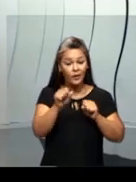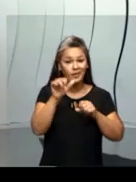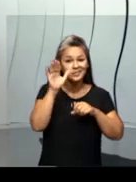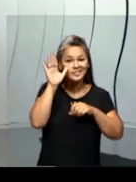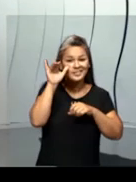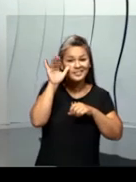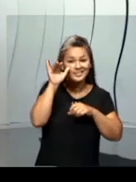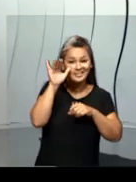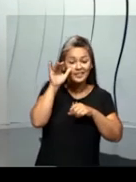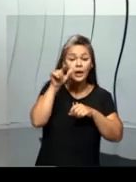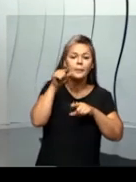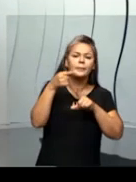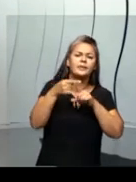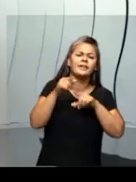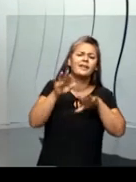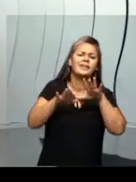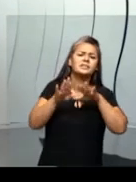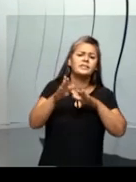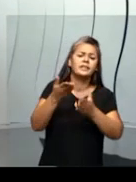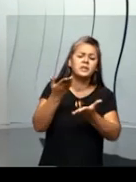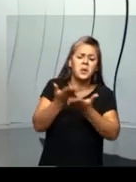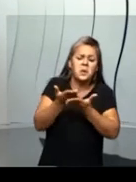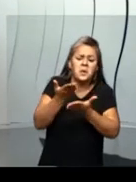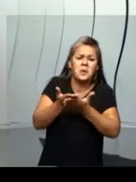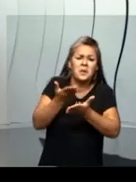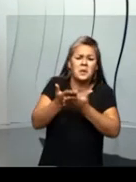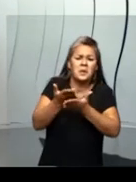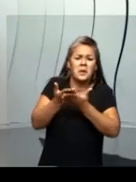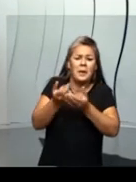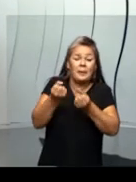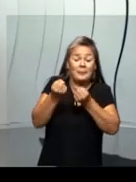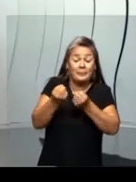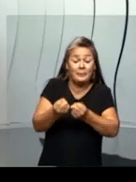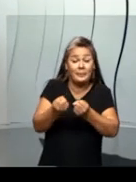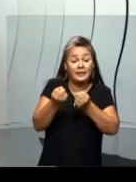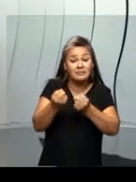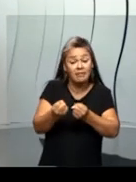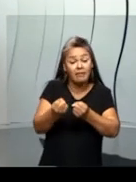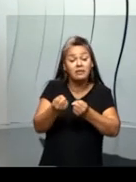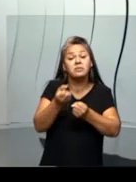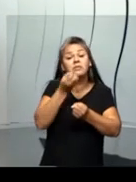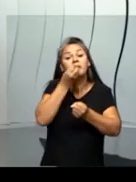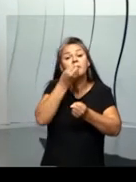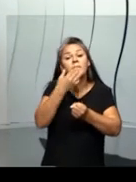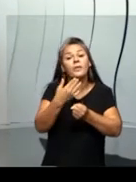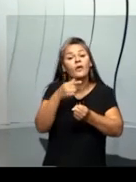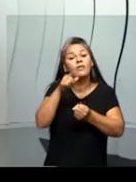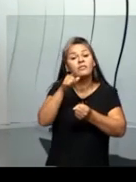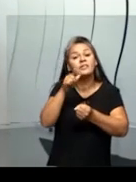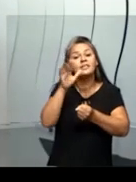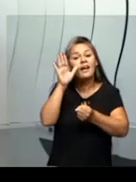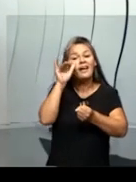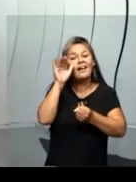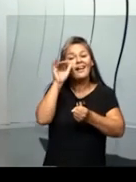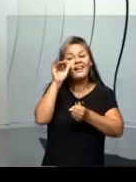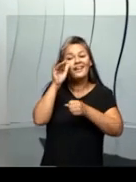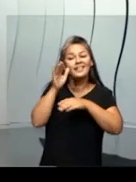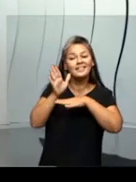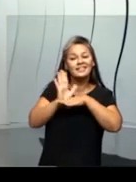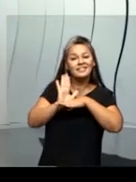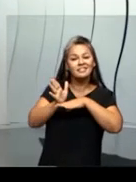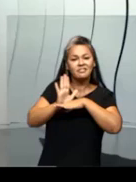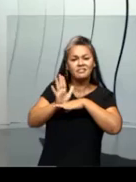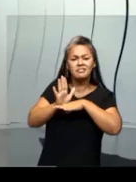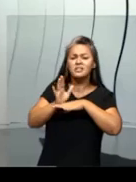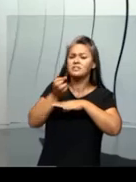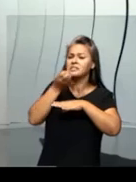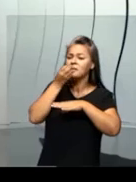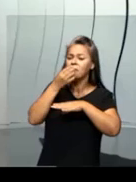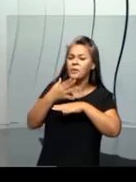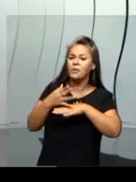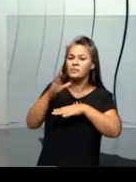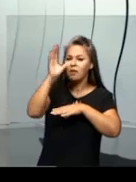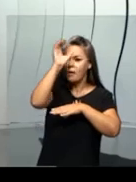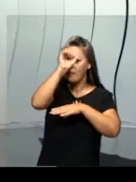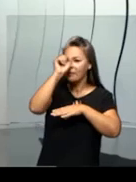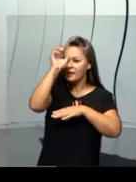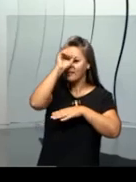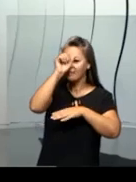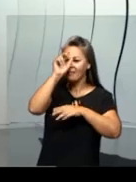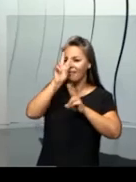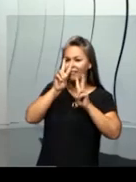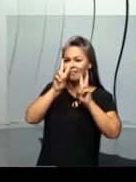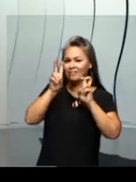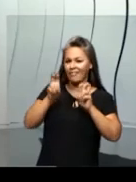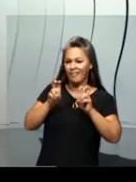folga para os estudos, e aí vai ser bom para vocês também conhecerem um pouco dessa ciência cartográfica, tá?